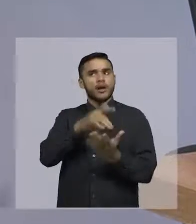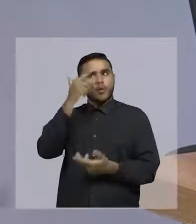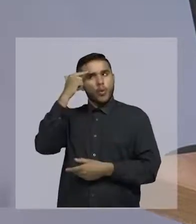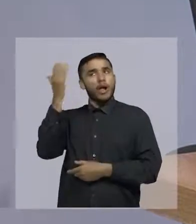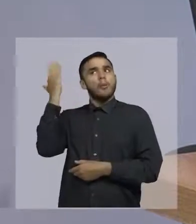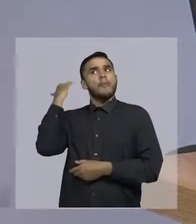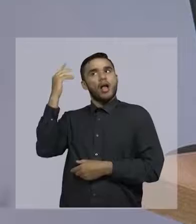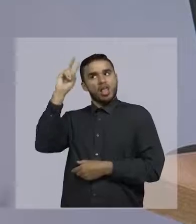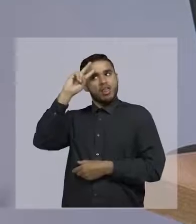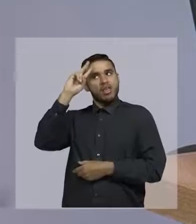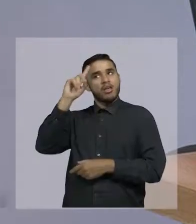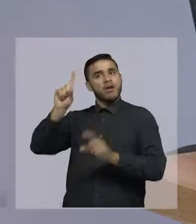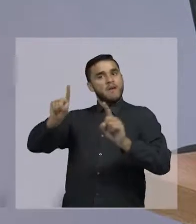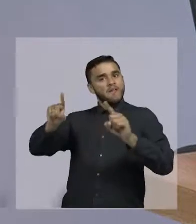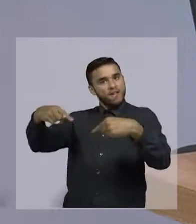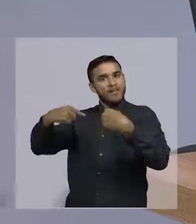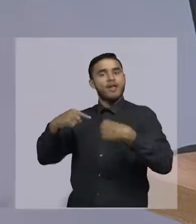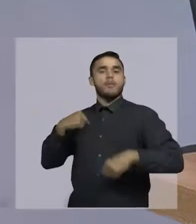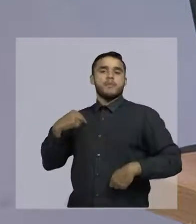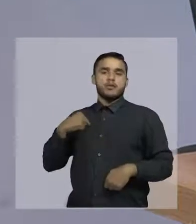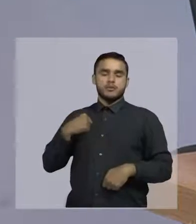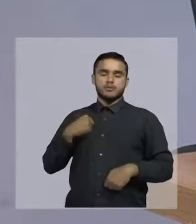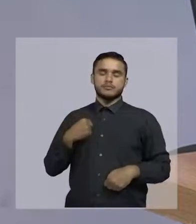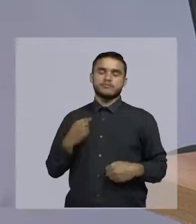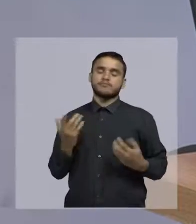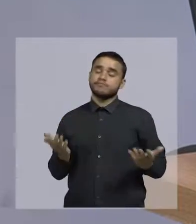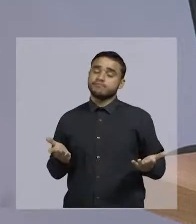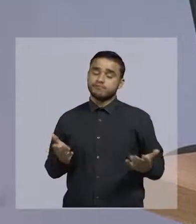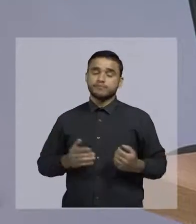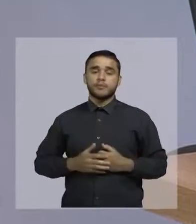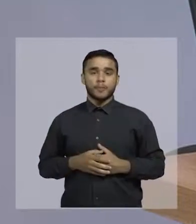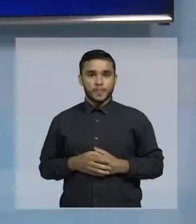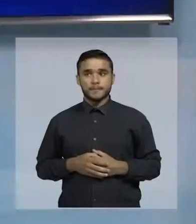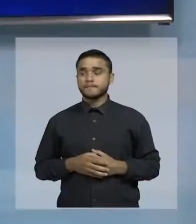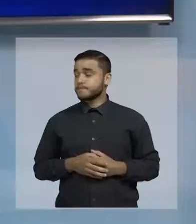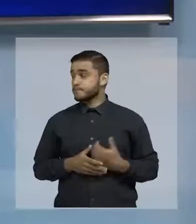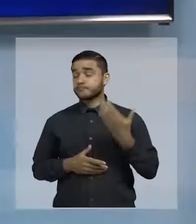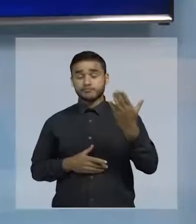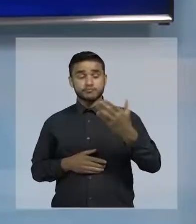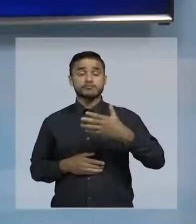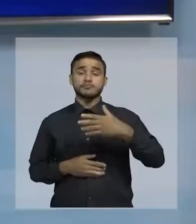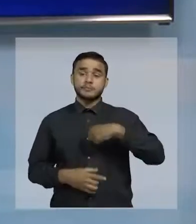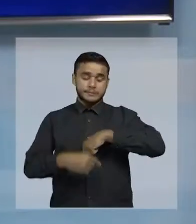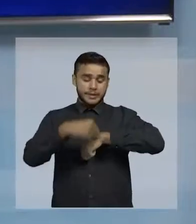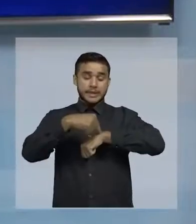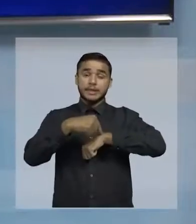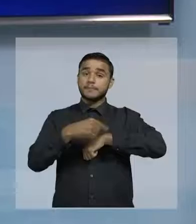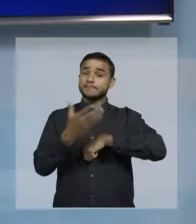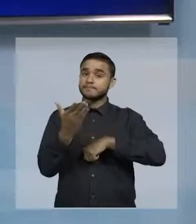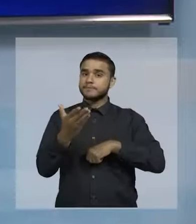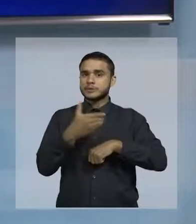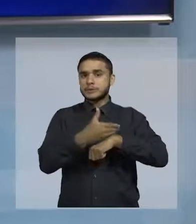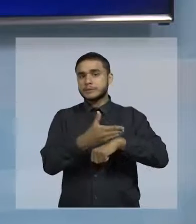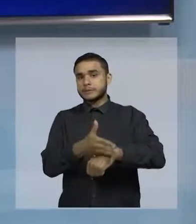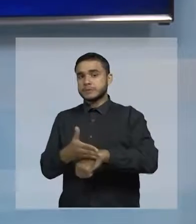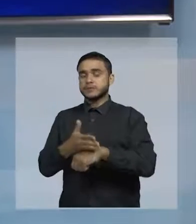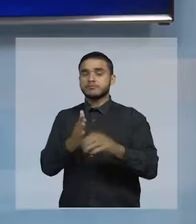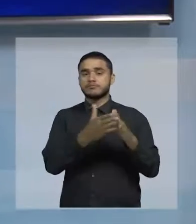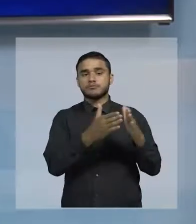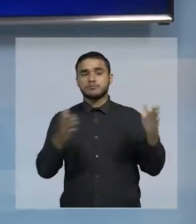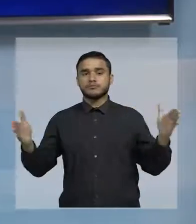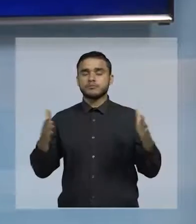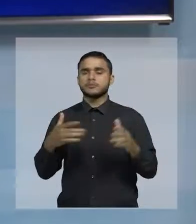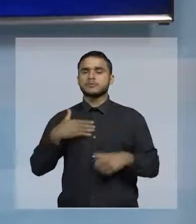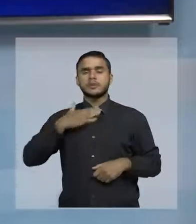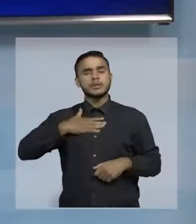fingindo que, na verdade, ele é anti-rico, que não é. Bom, a produção já me avisa que esse primeiro bloco, o tempo